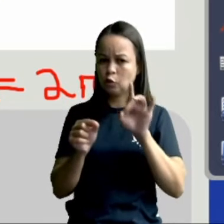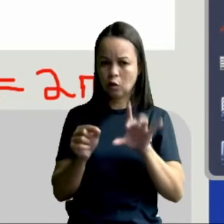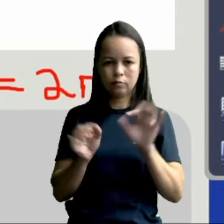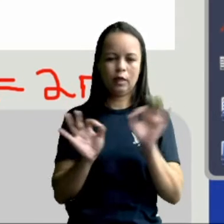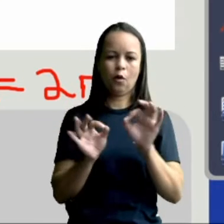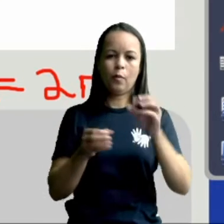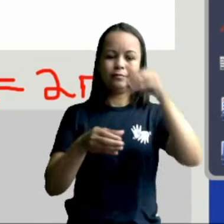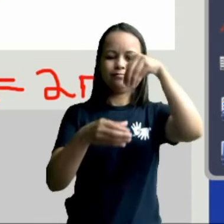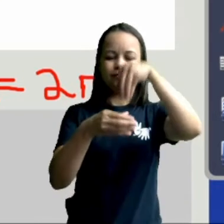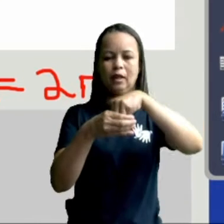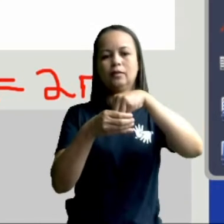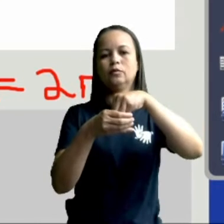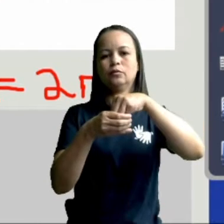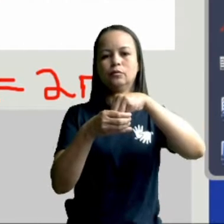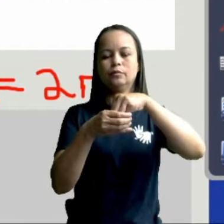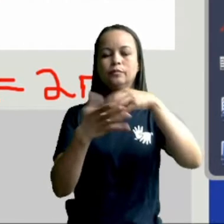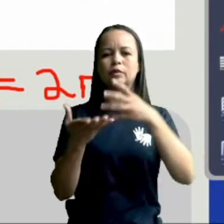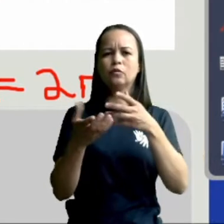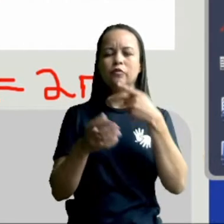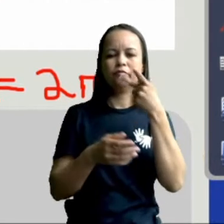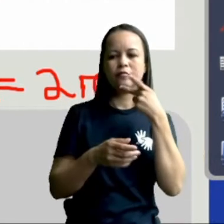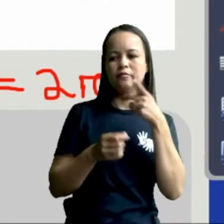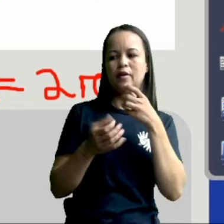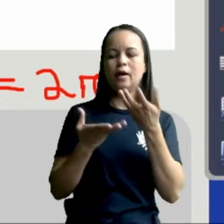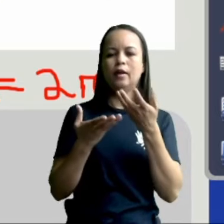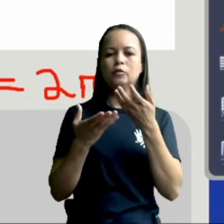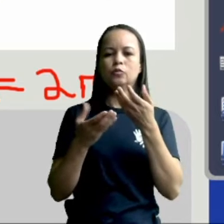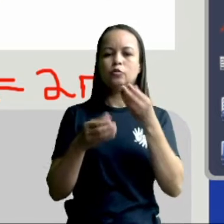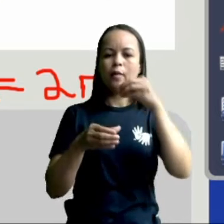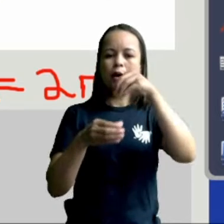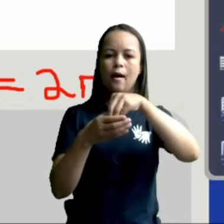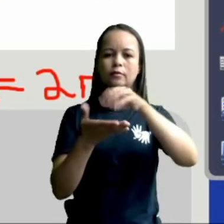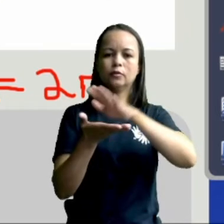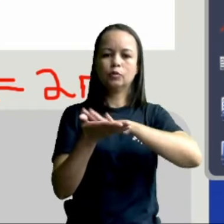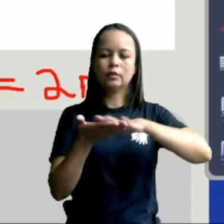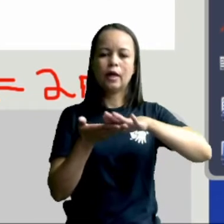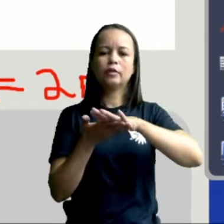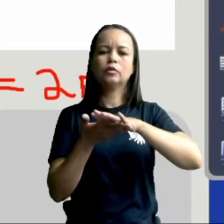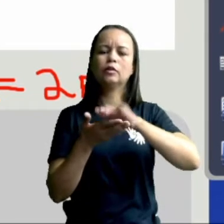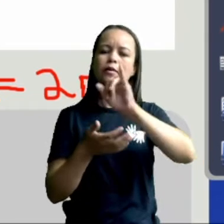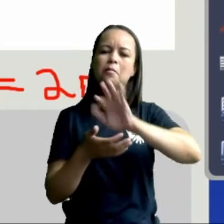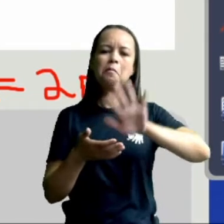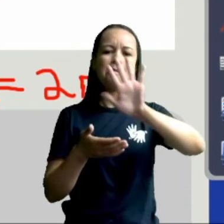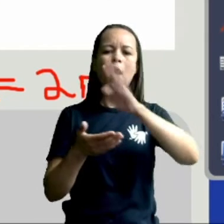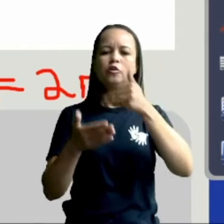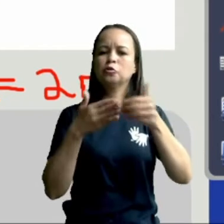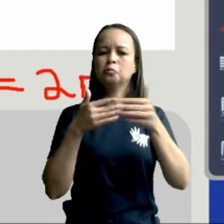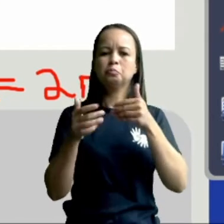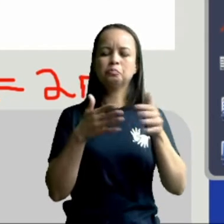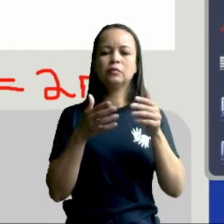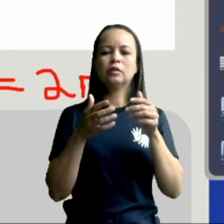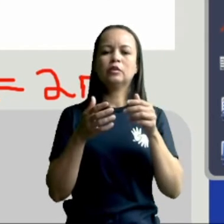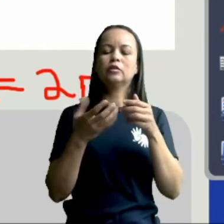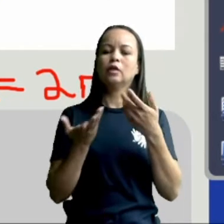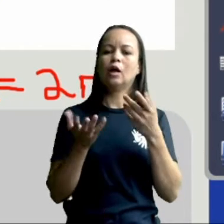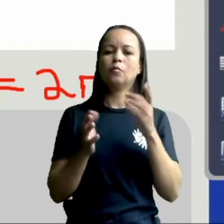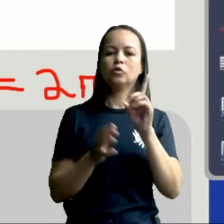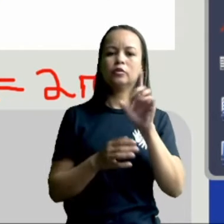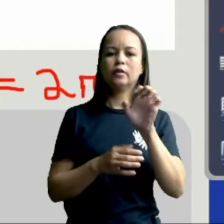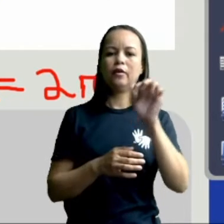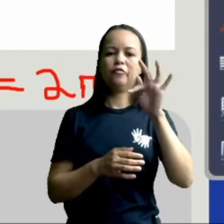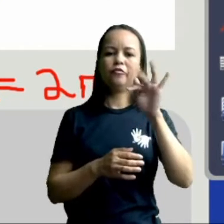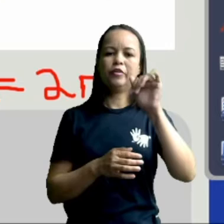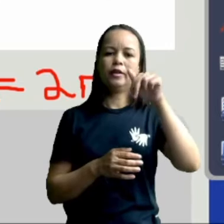região interna. Então, quando a gente fala do espaço interno de qualquer figura, a gente está definindo